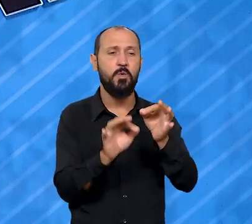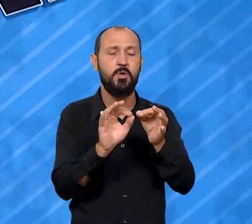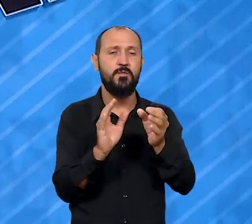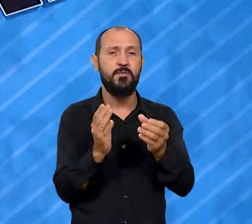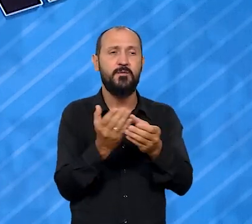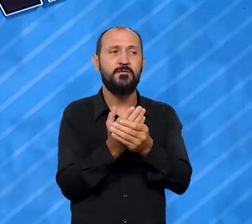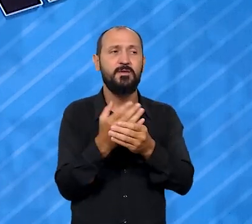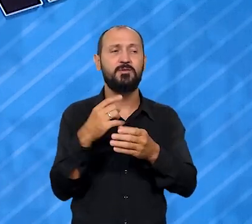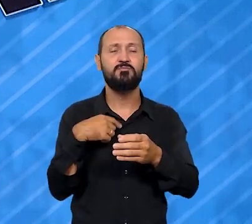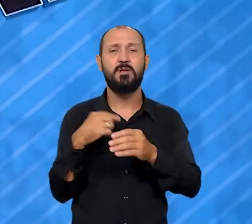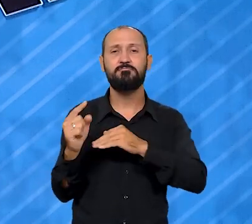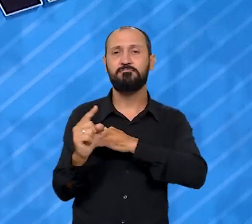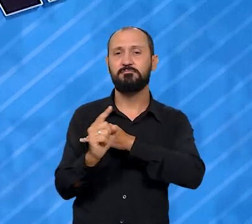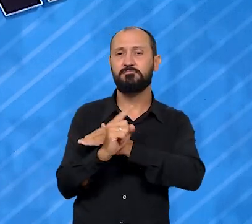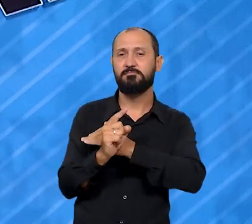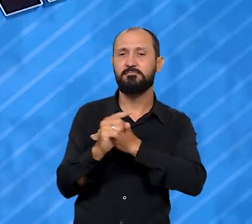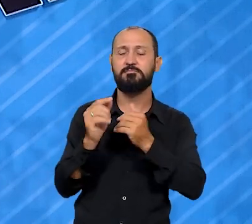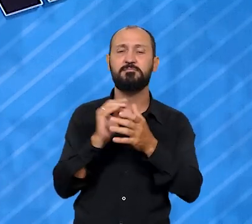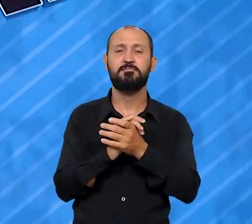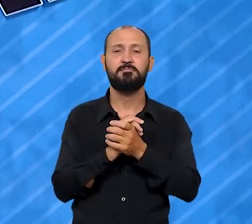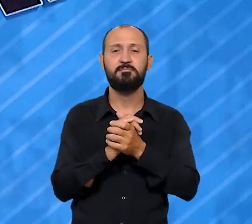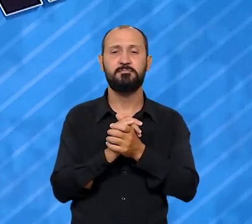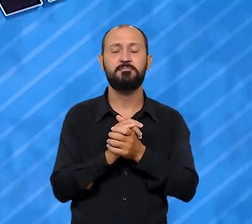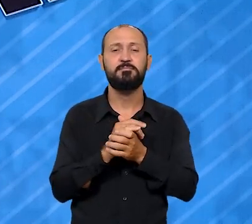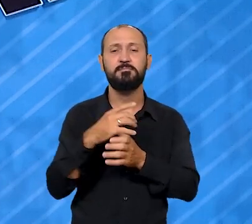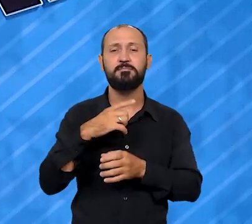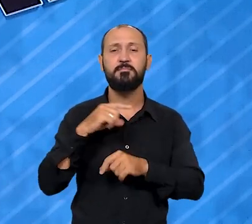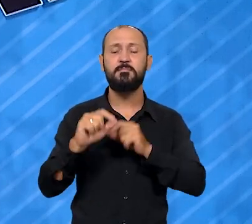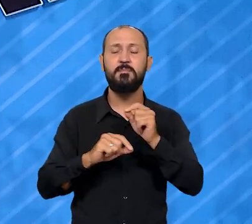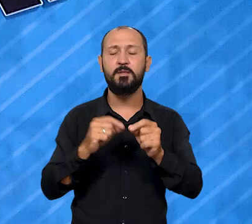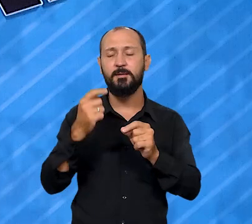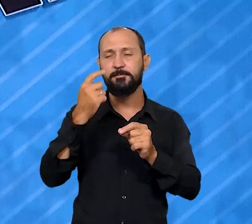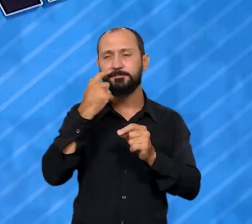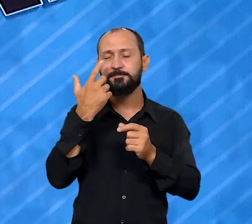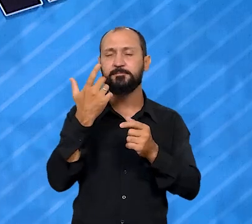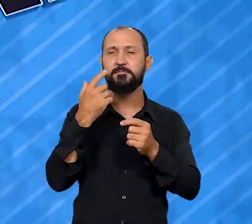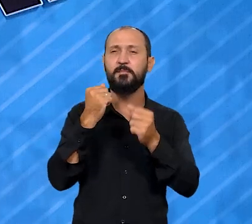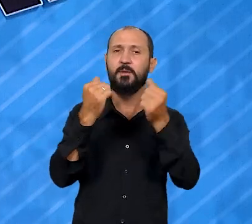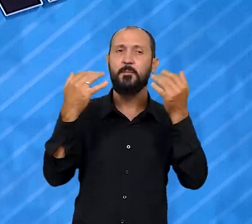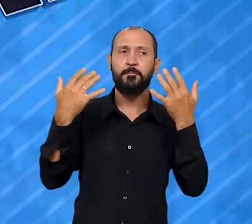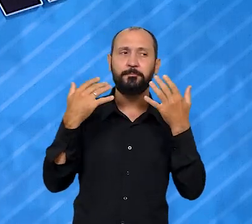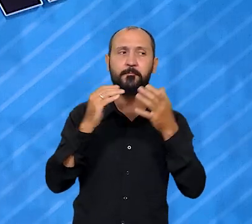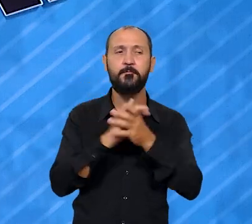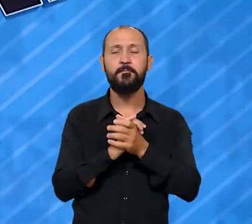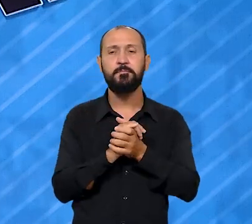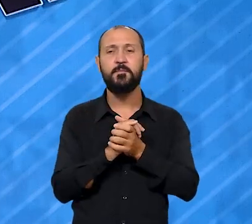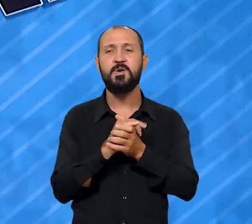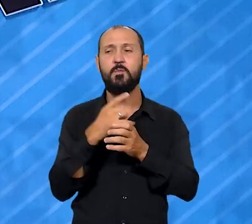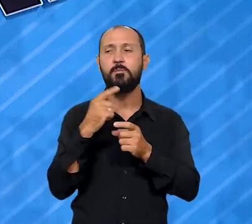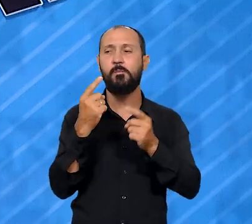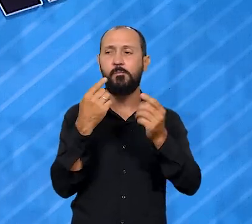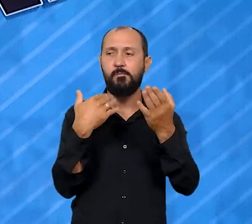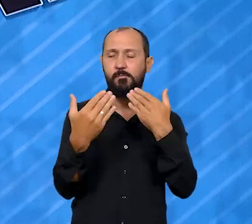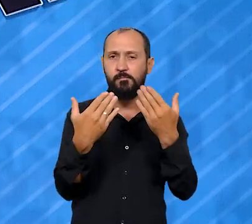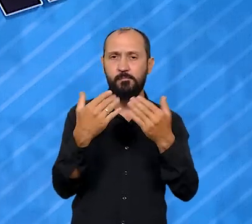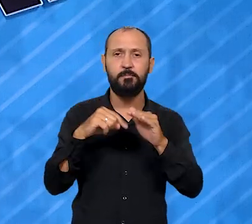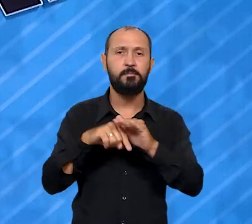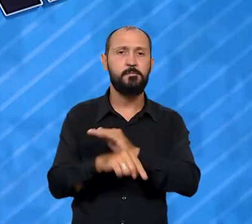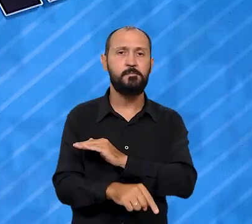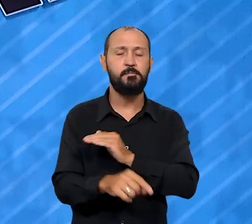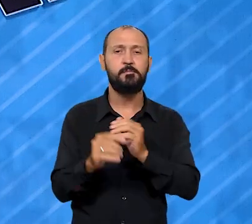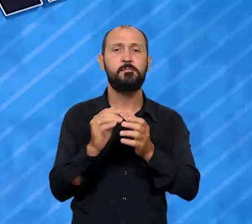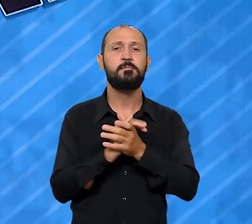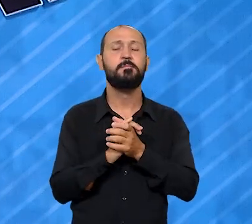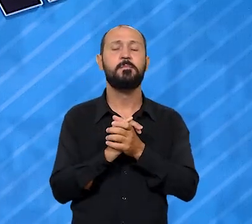jurisdicionado fica um pouco desassistido na medida em que não temos ali ou especialistas ou até um debate